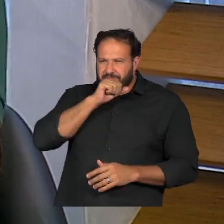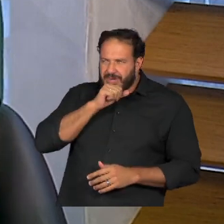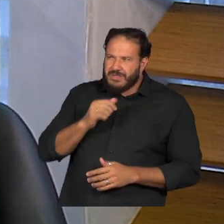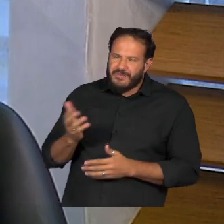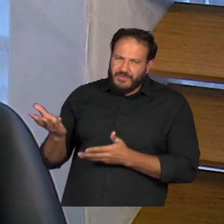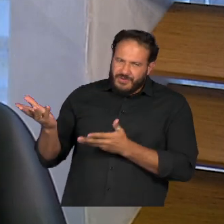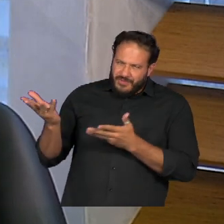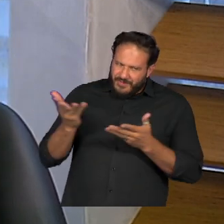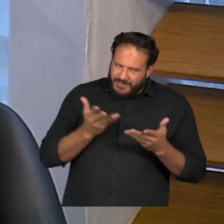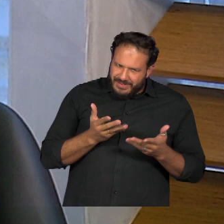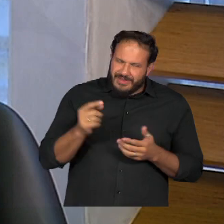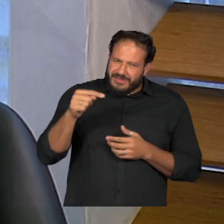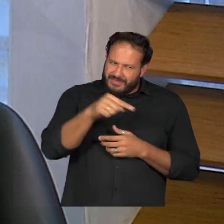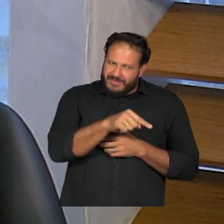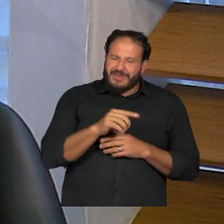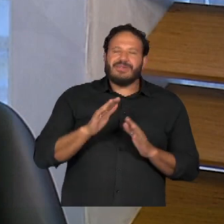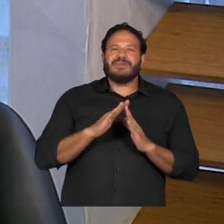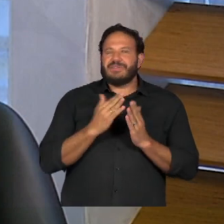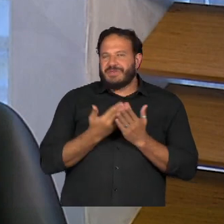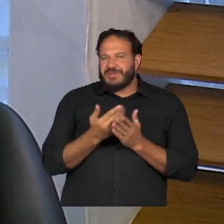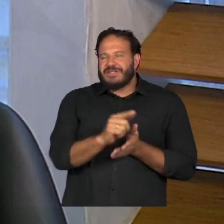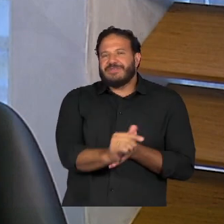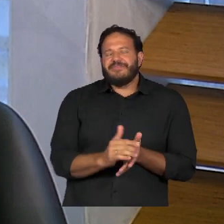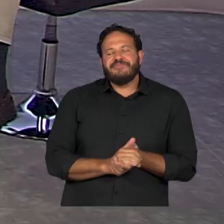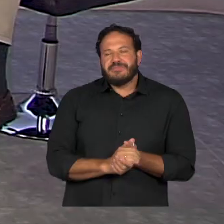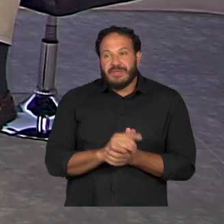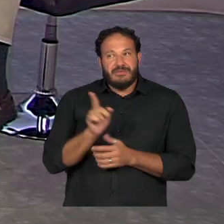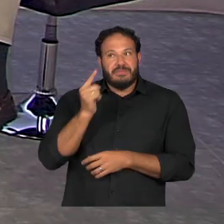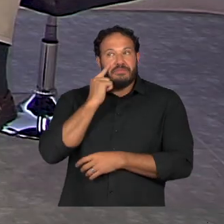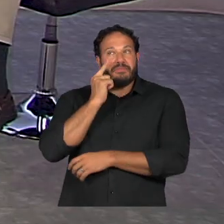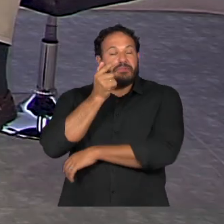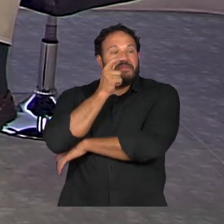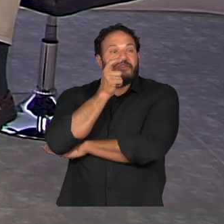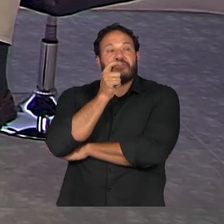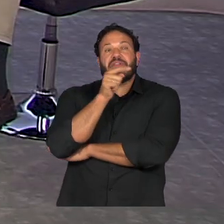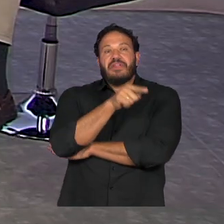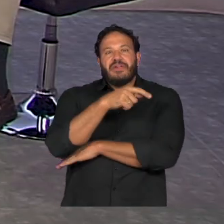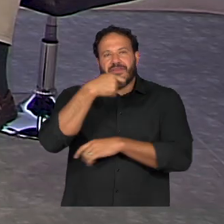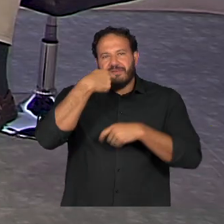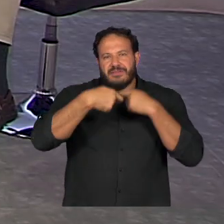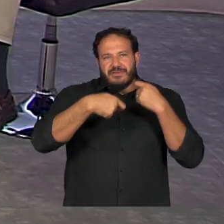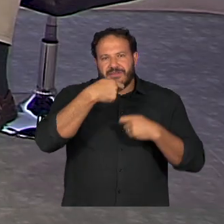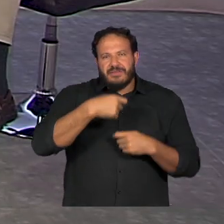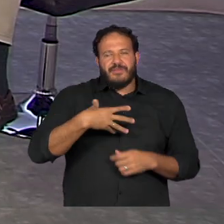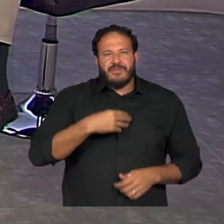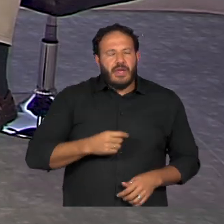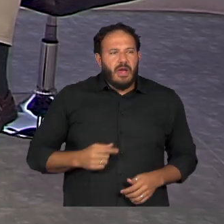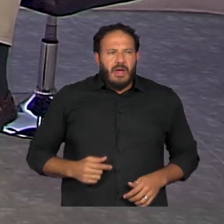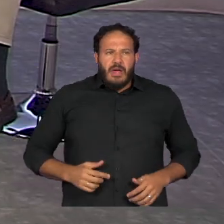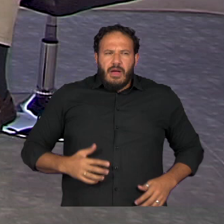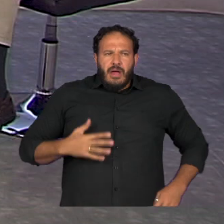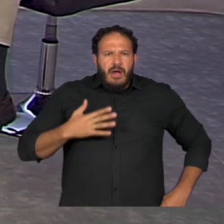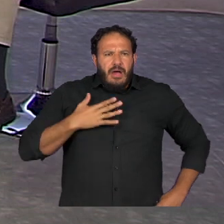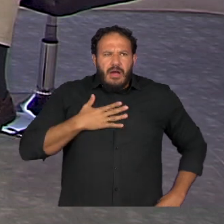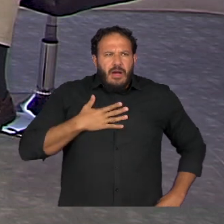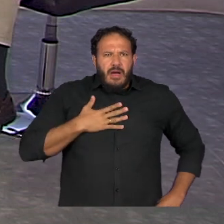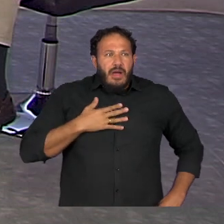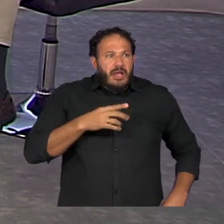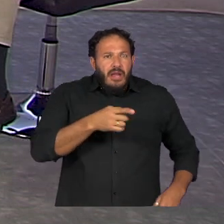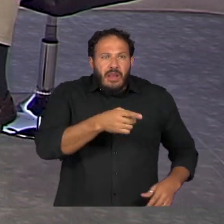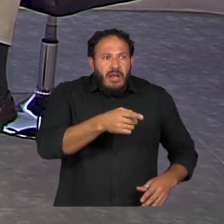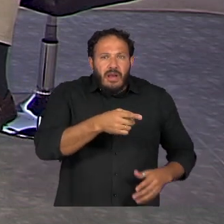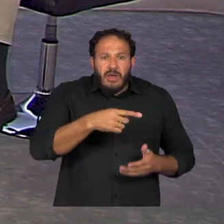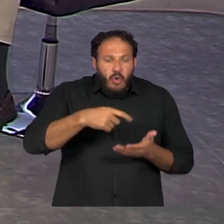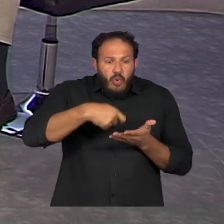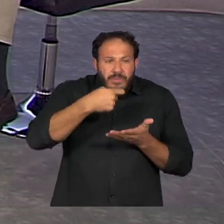a vir até a escola e assistir a alimentação do filho ela ficou apavorada ao ver que ele tava